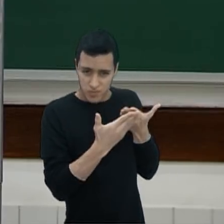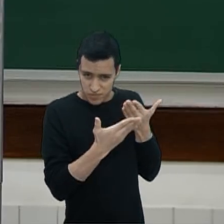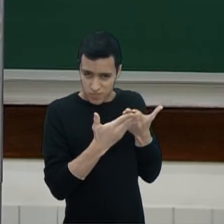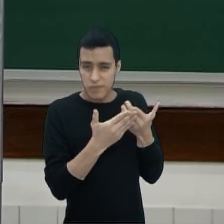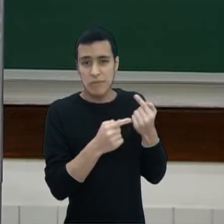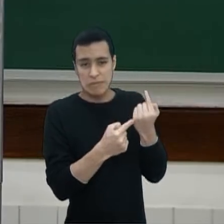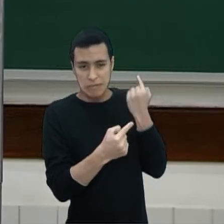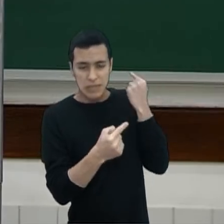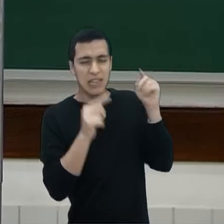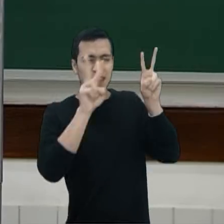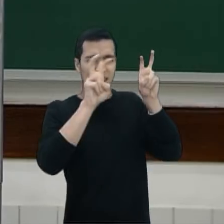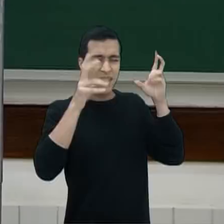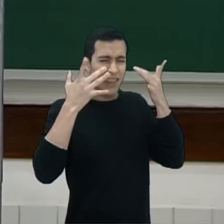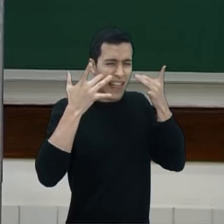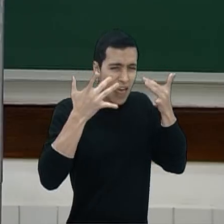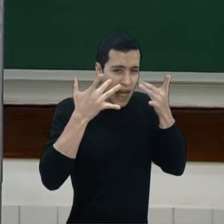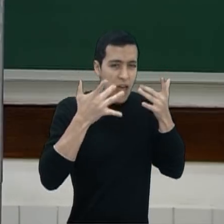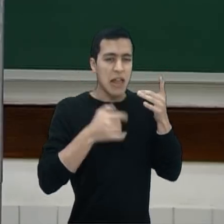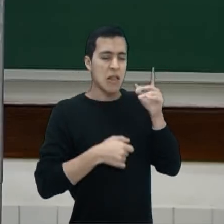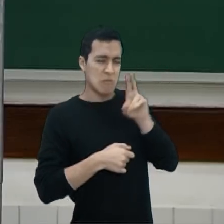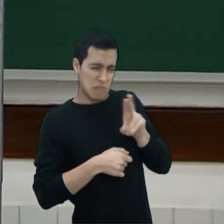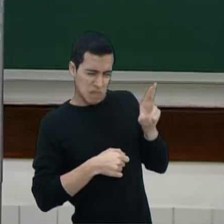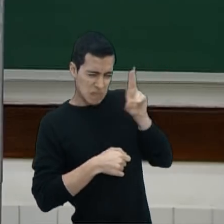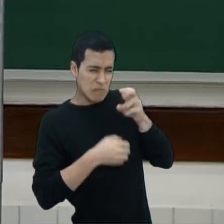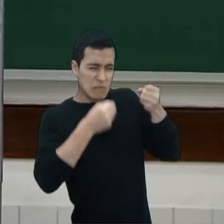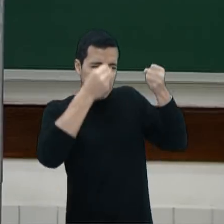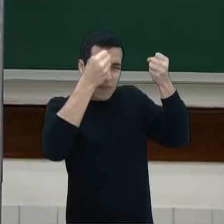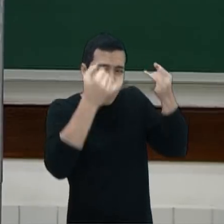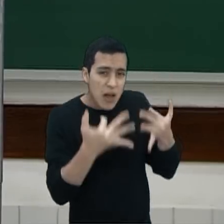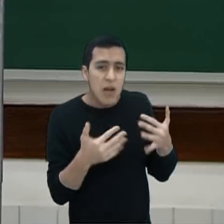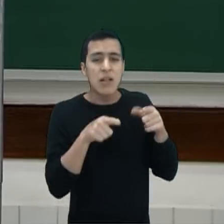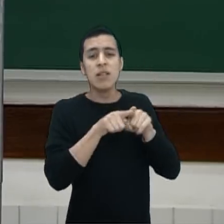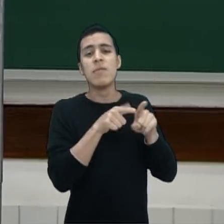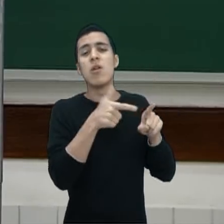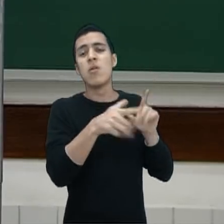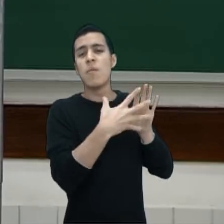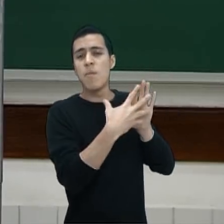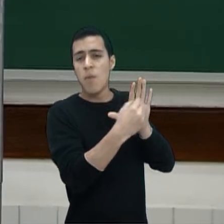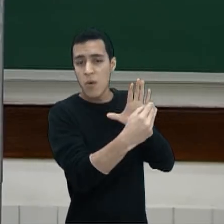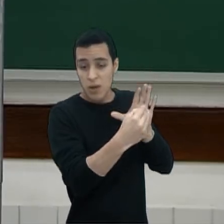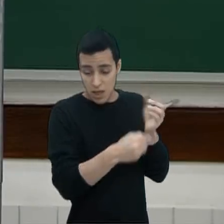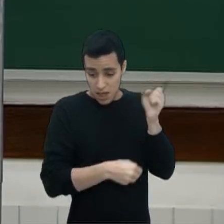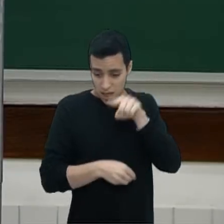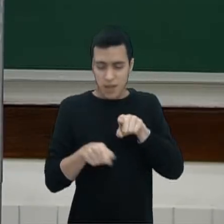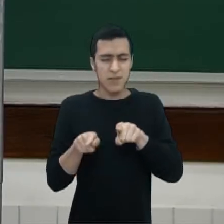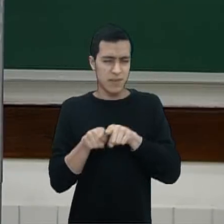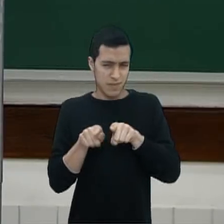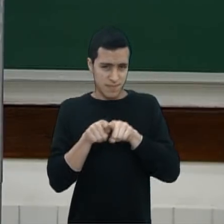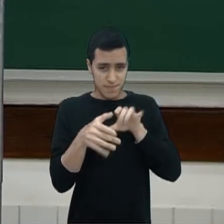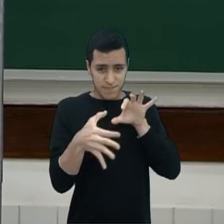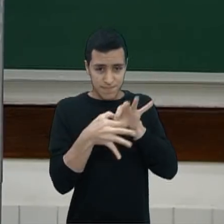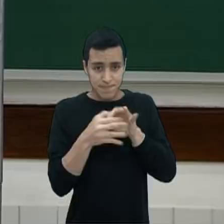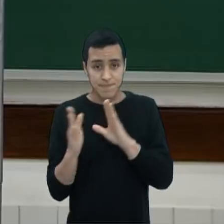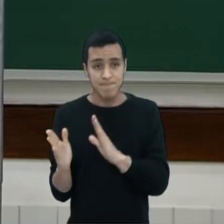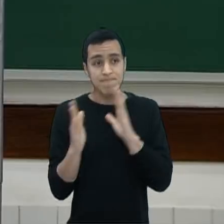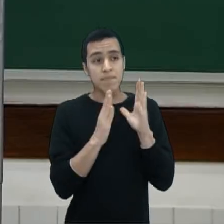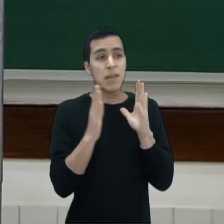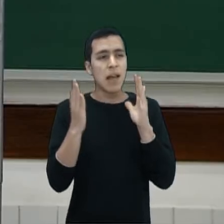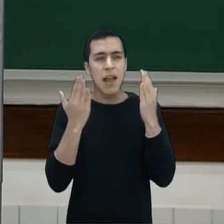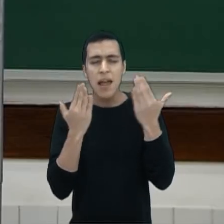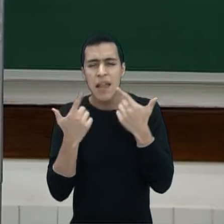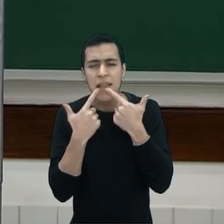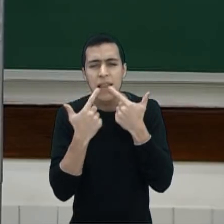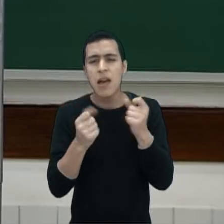bastante, né, na peça teatral eles não usam black tie, né, e vimos ali outros modelos, certo? E como análise linguística, a gente